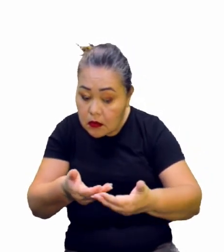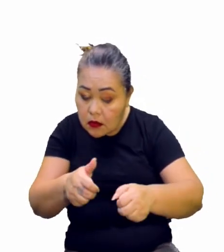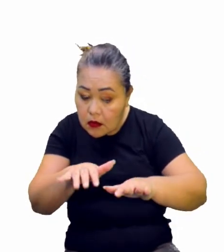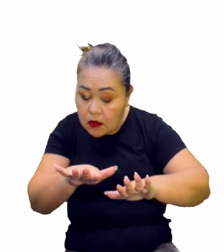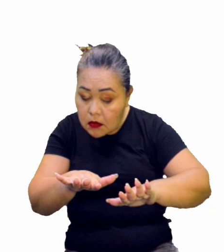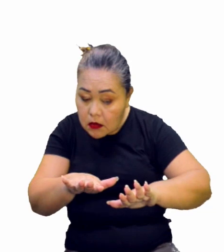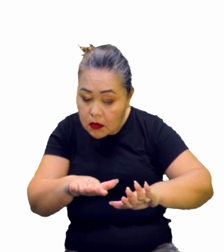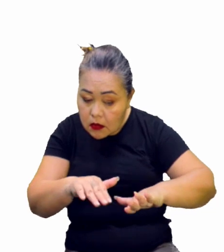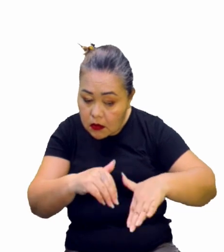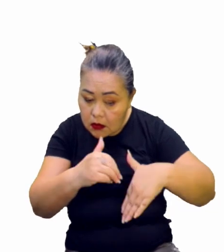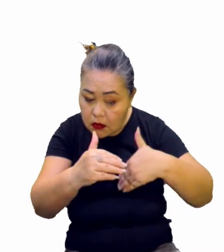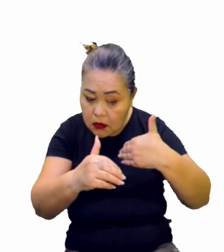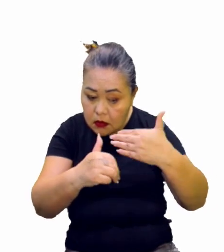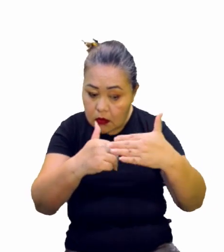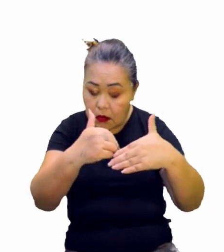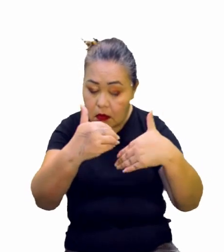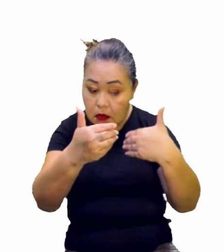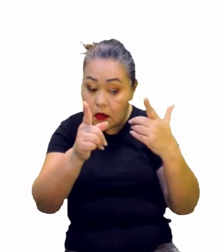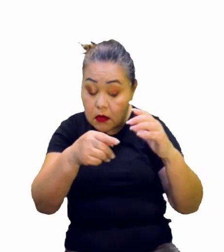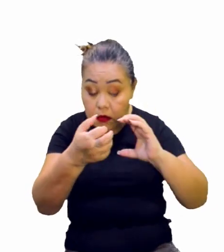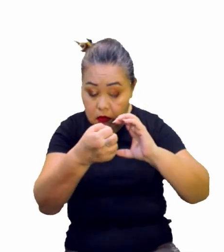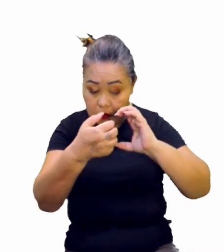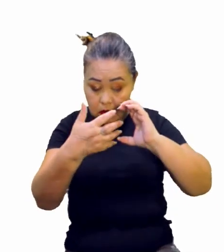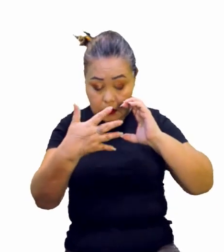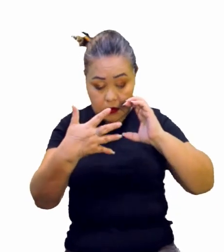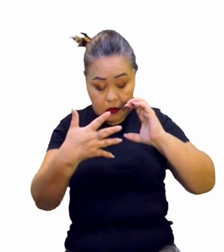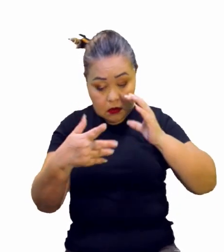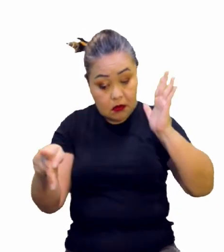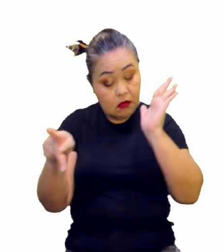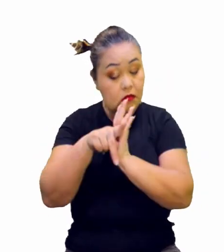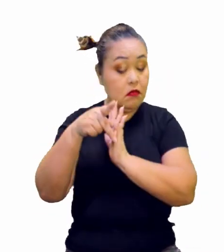são características